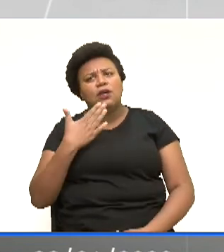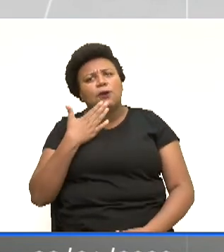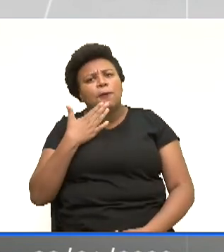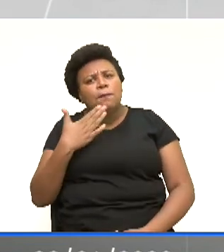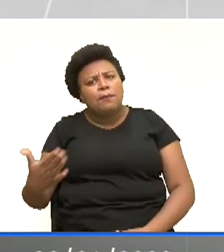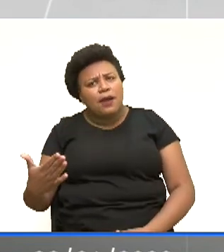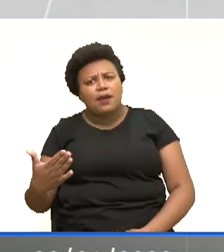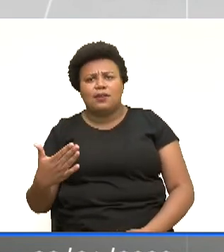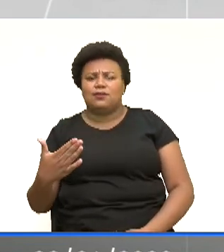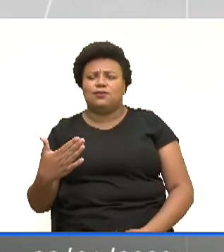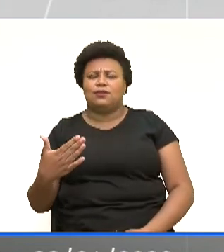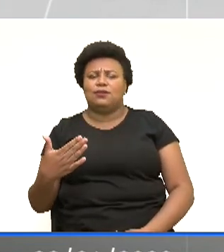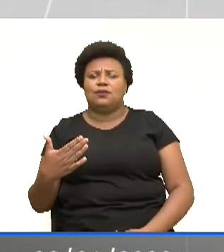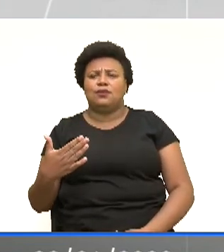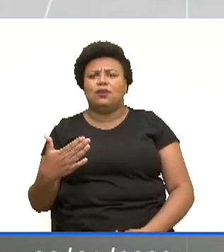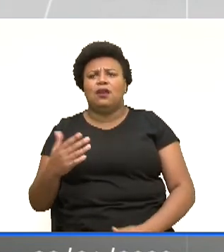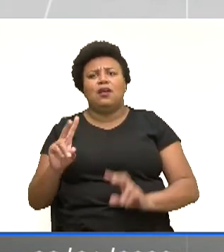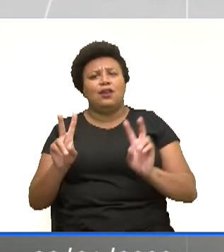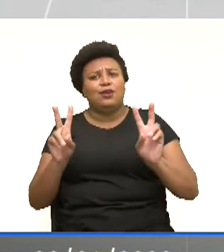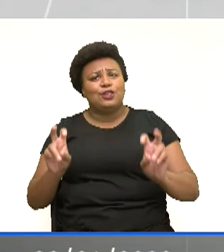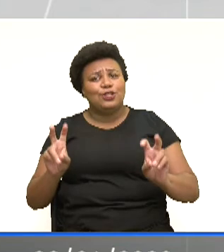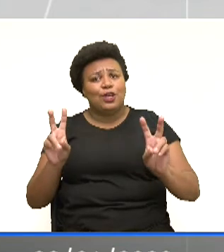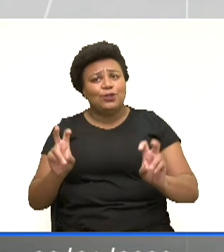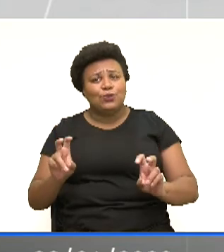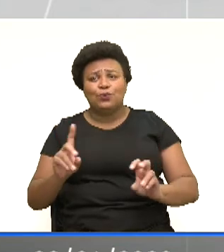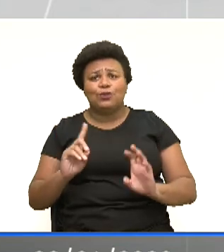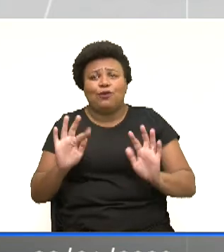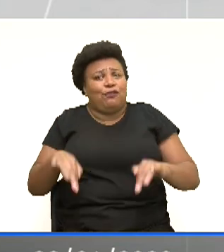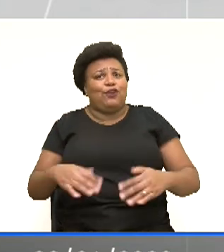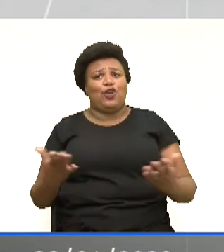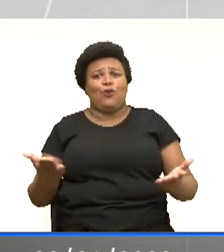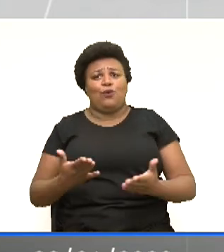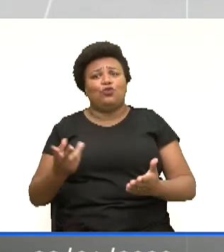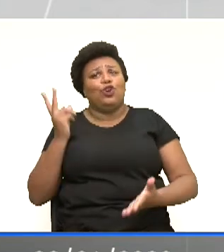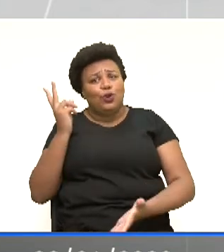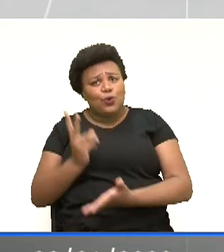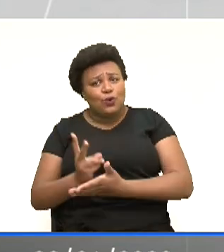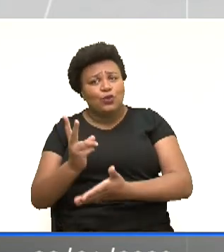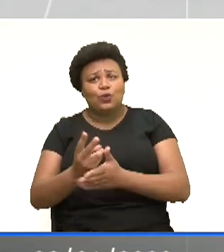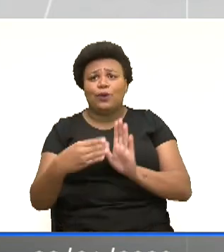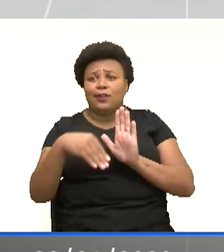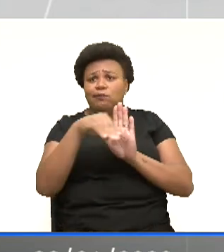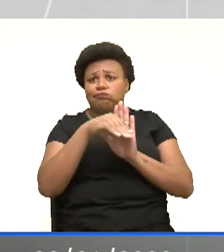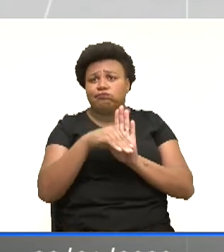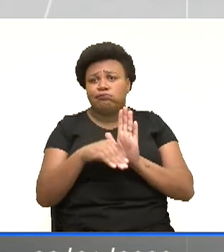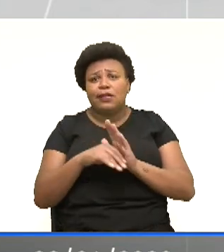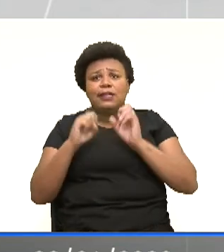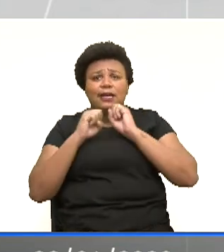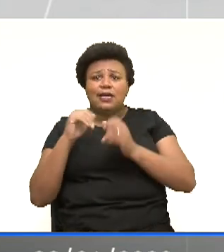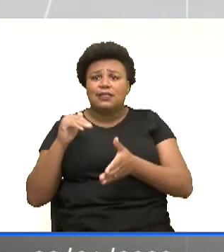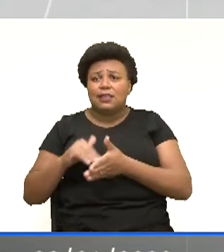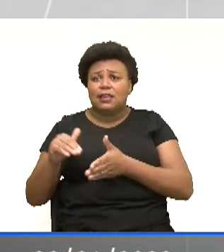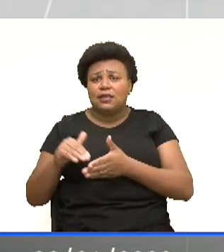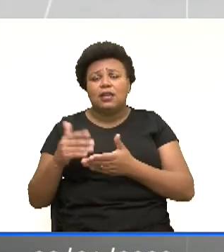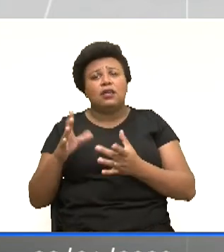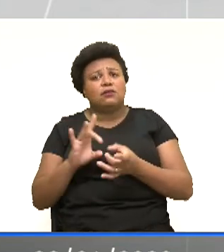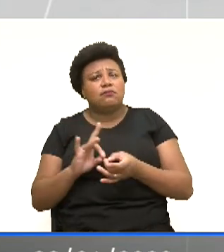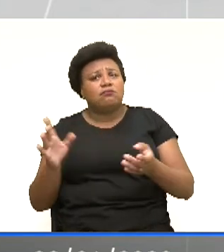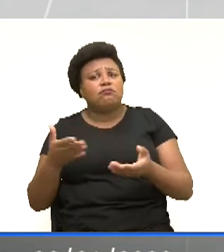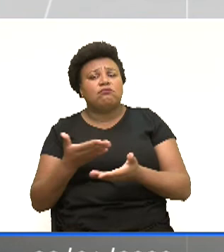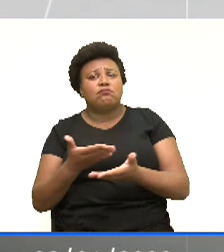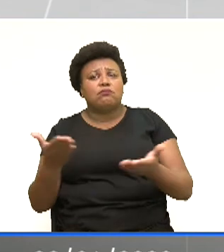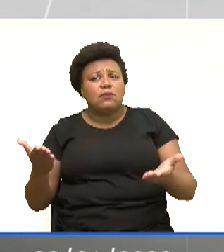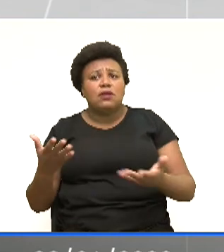que esse assunto, que a gente não esgote ele, que esse protocolo, se a secretaria está colocando à disposição